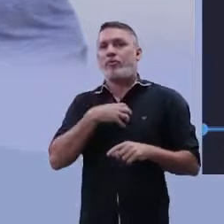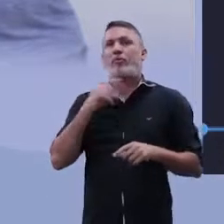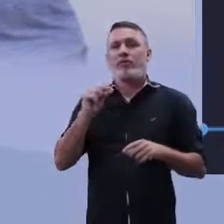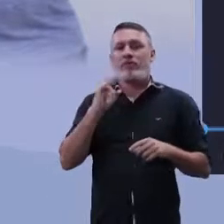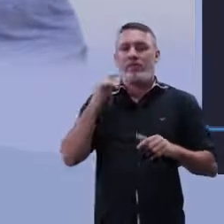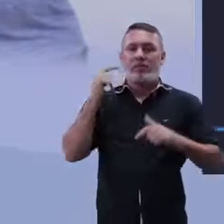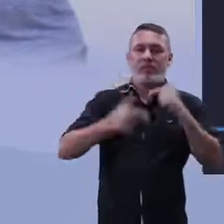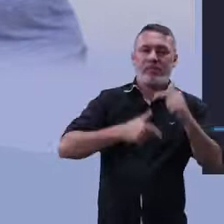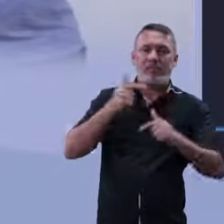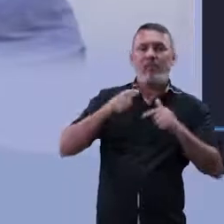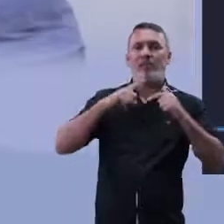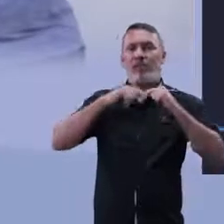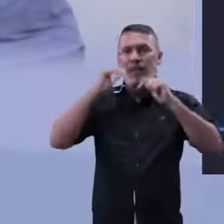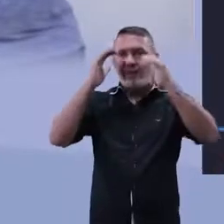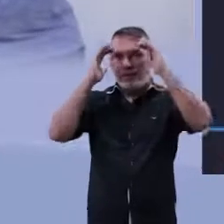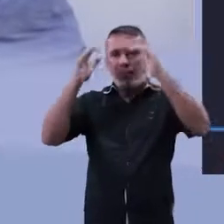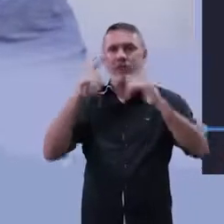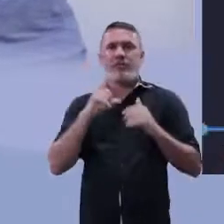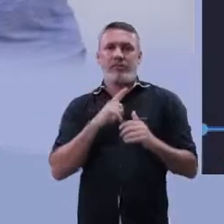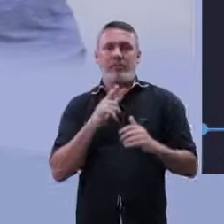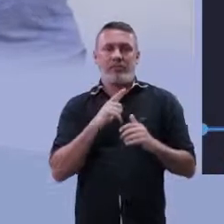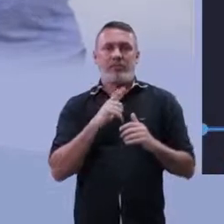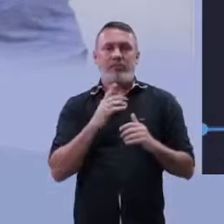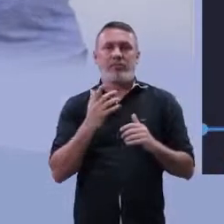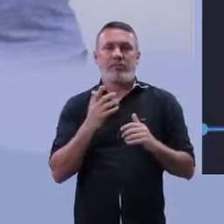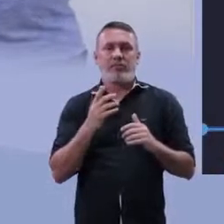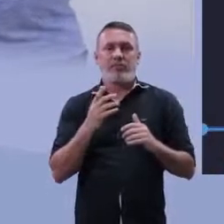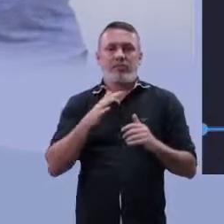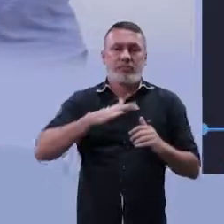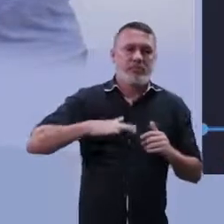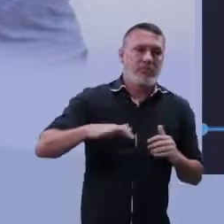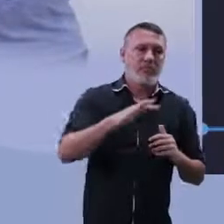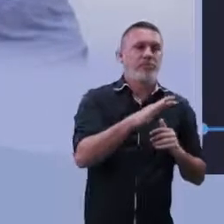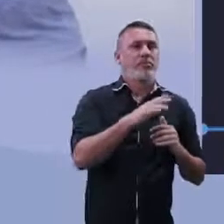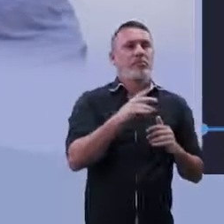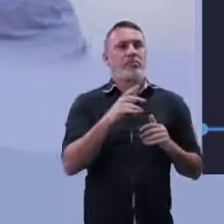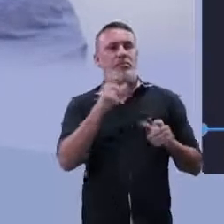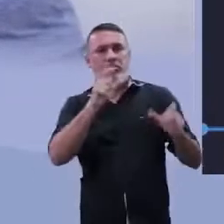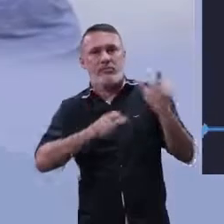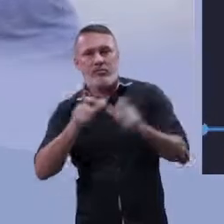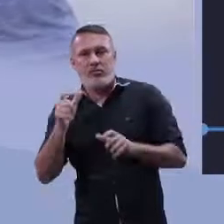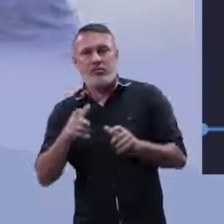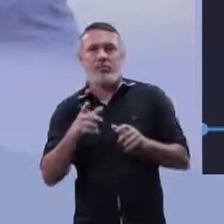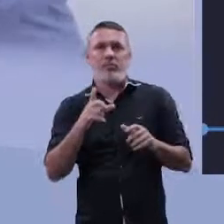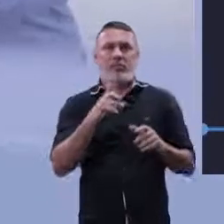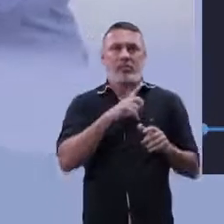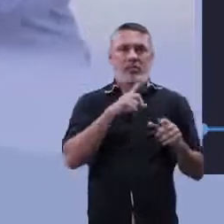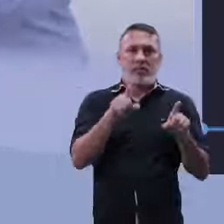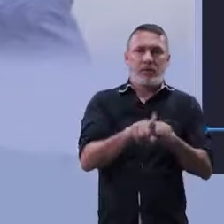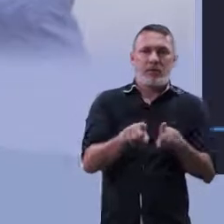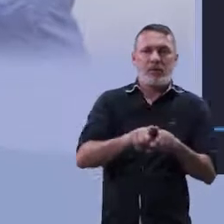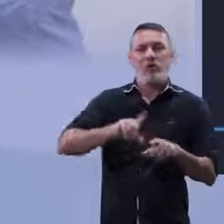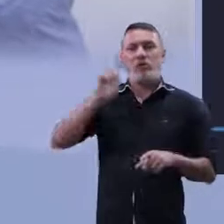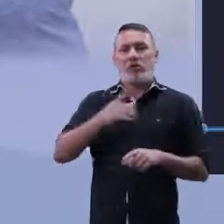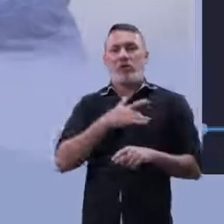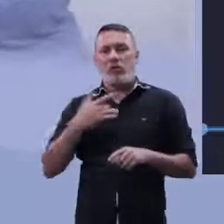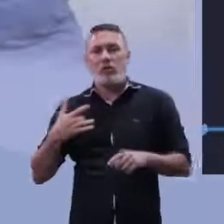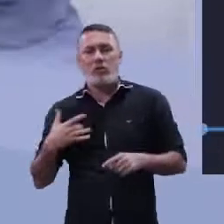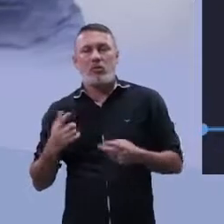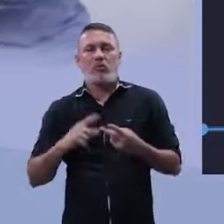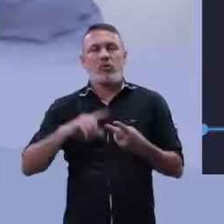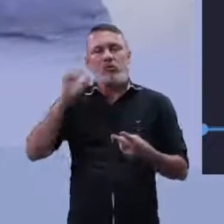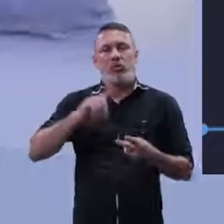ideia do respeito. Sugere assistência, né, a essas pessoas, ao